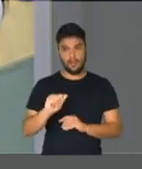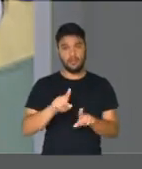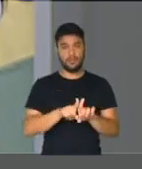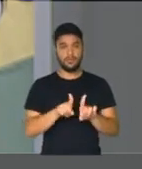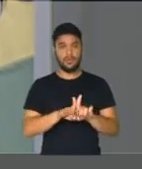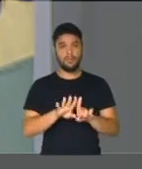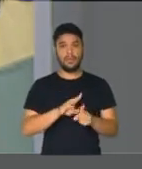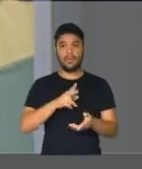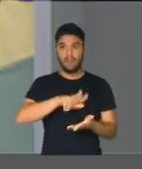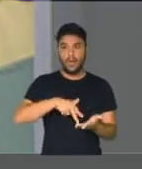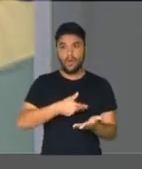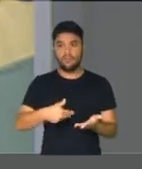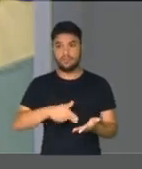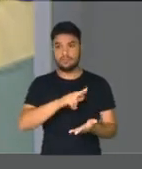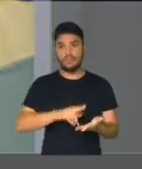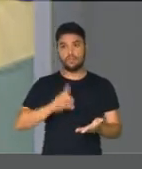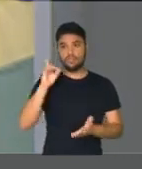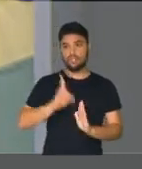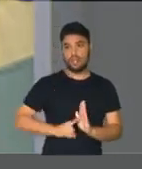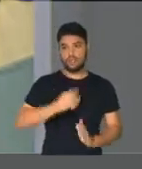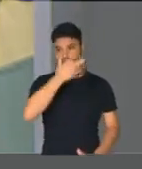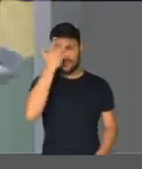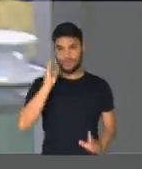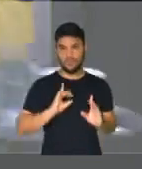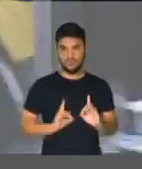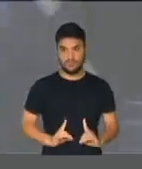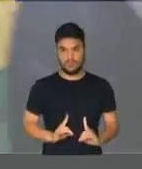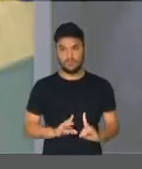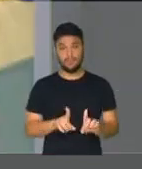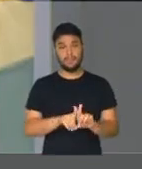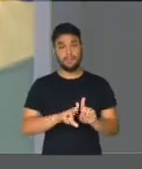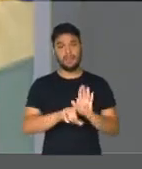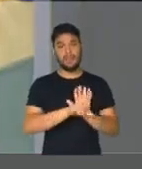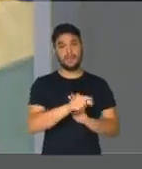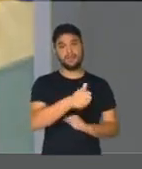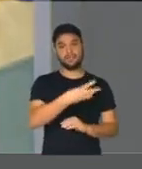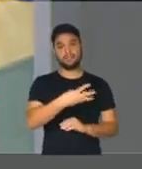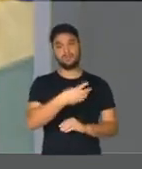os Direitos das Pessoas com Deficiência e Lei